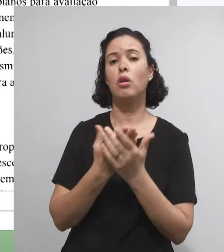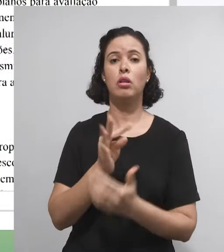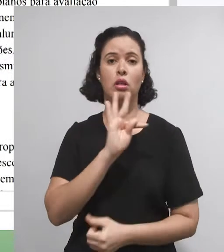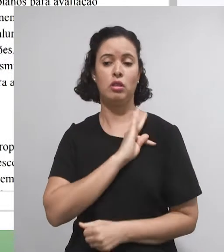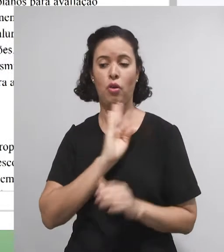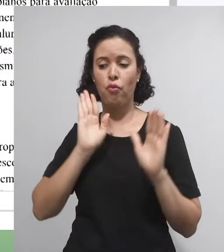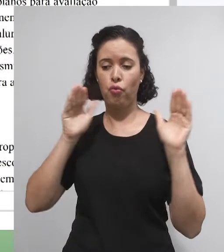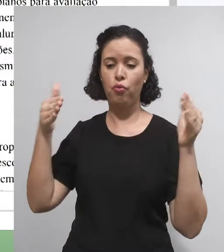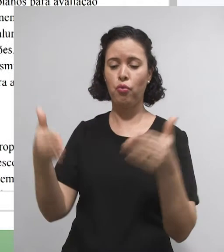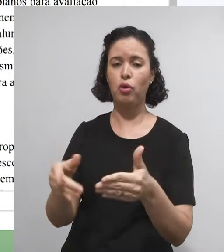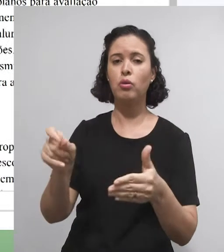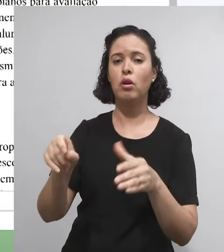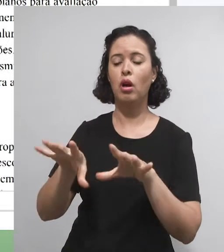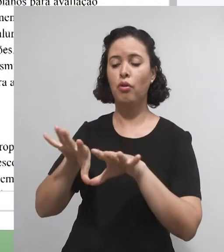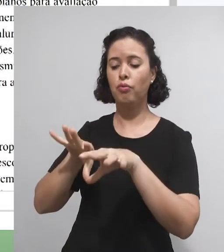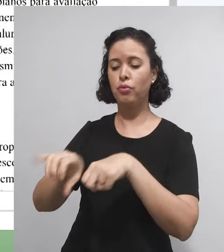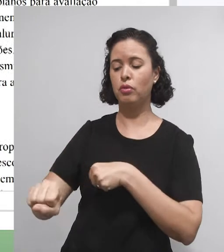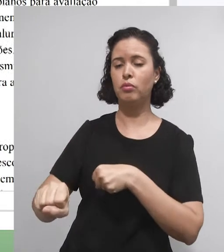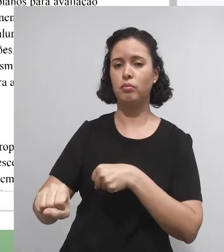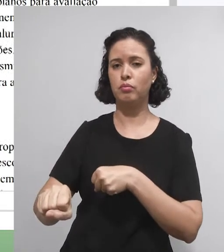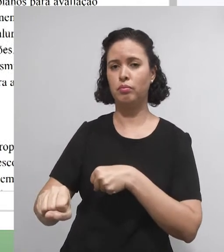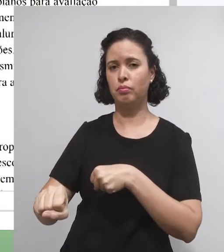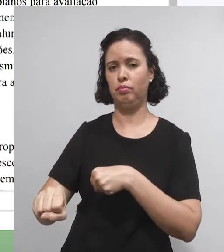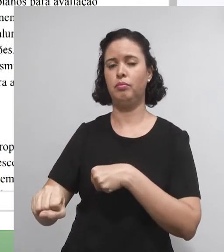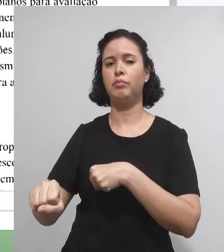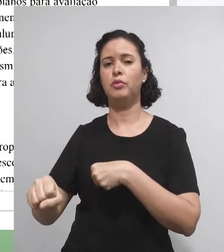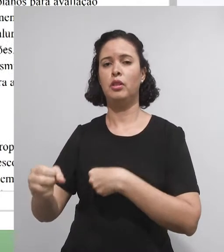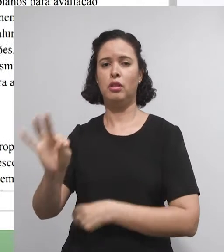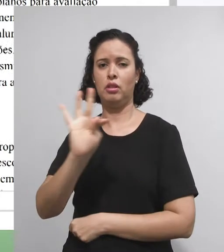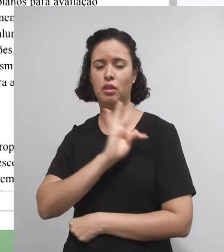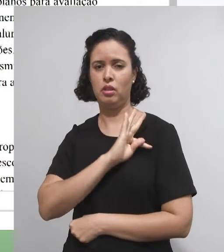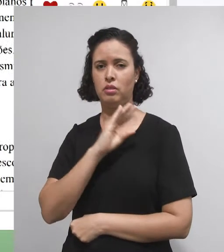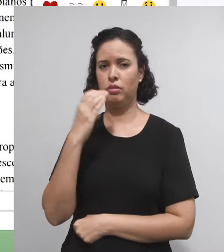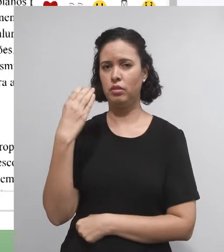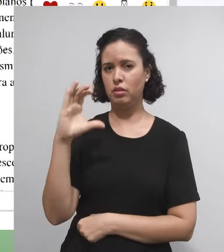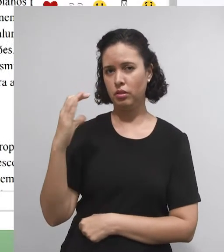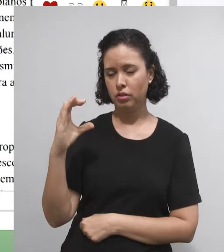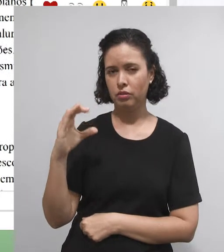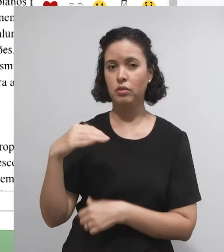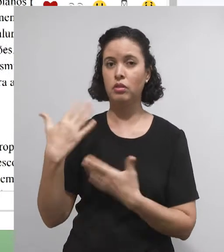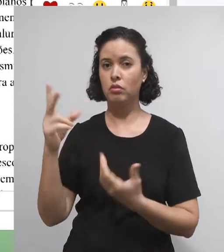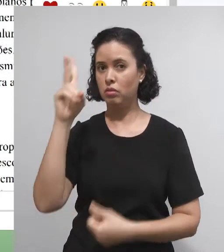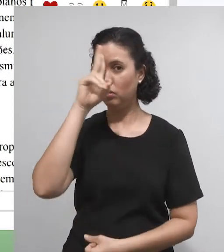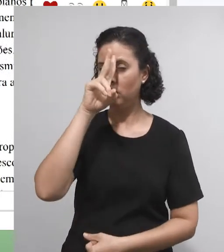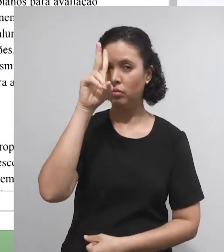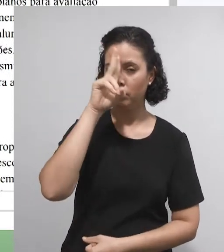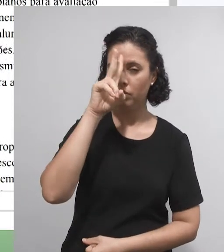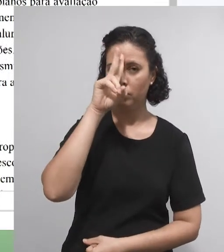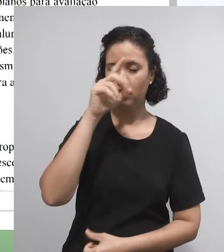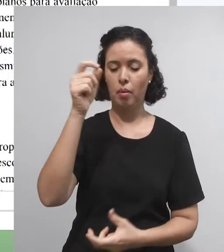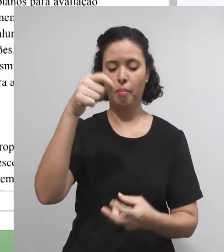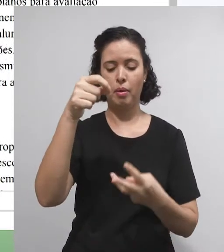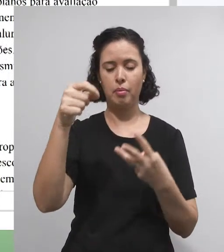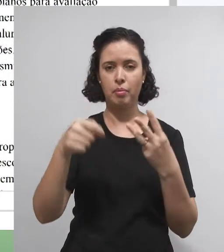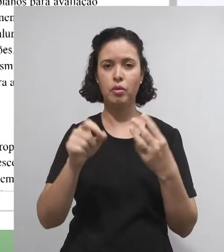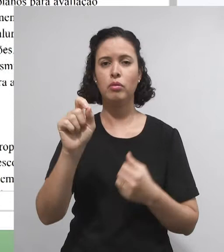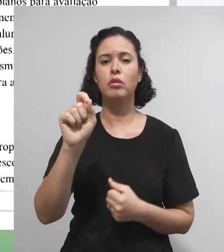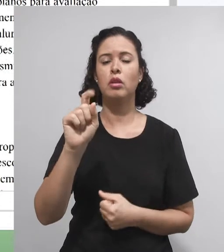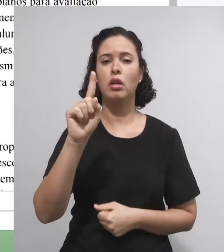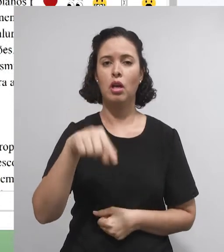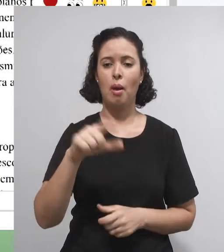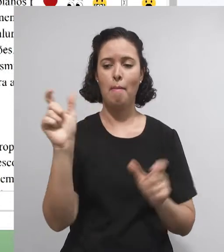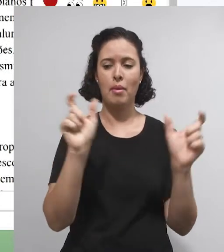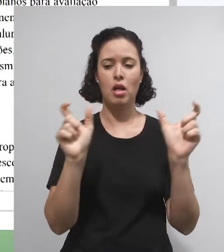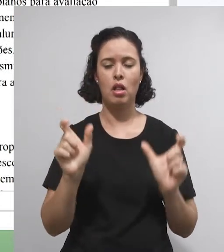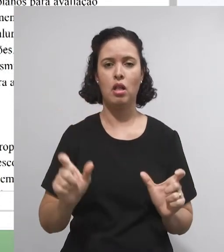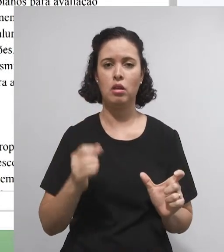é voltada para a formação técnico-científica. Então, lembrando aqui desses elementos que